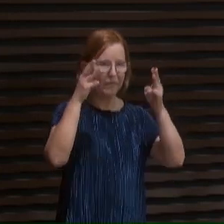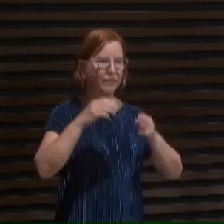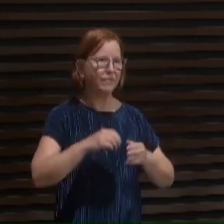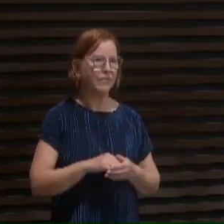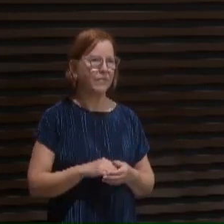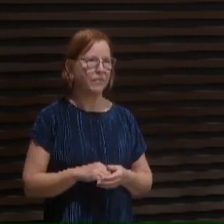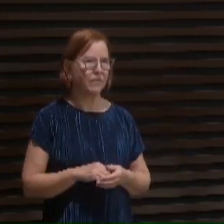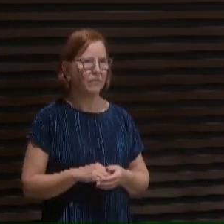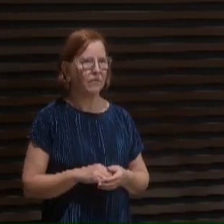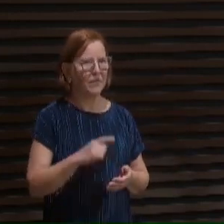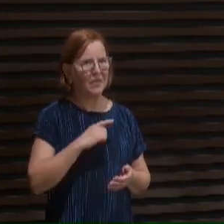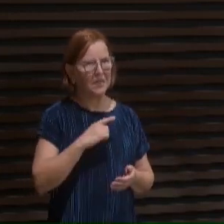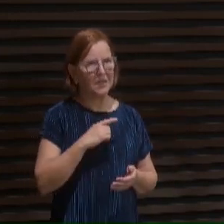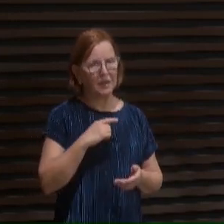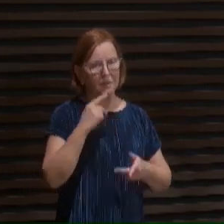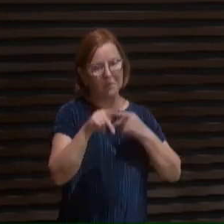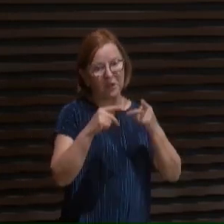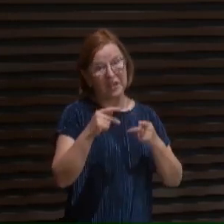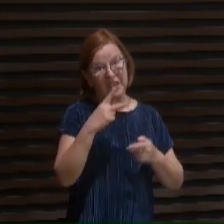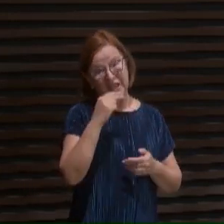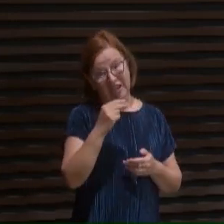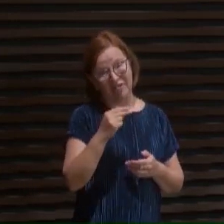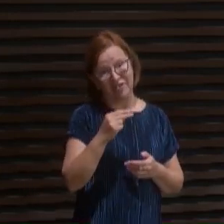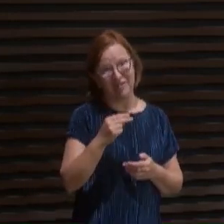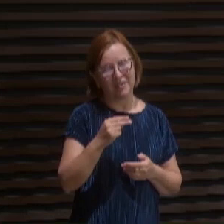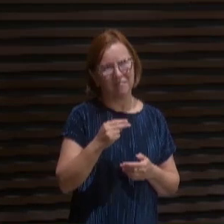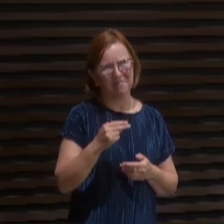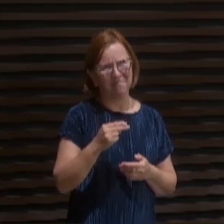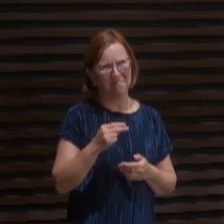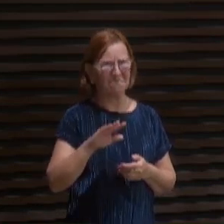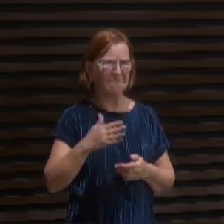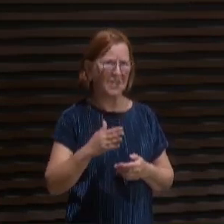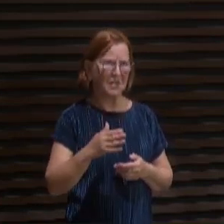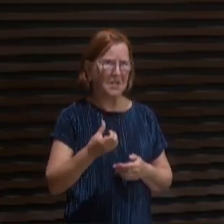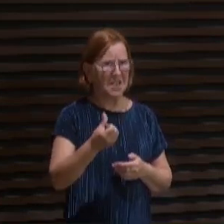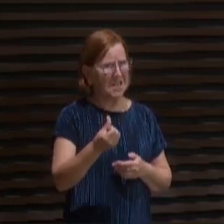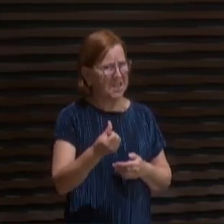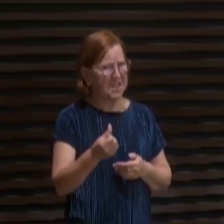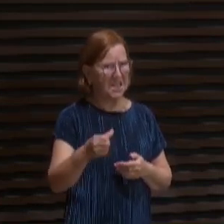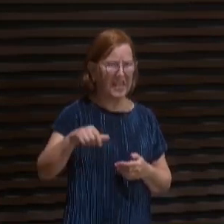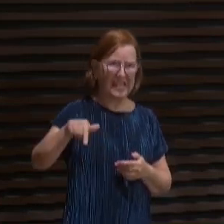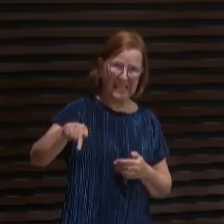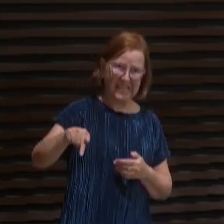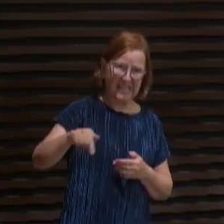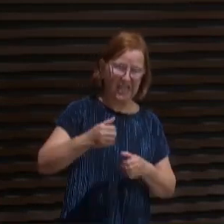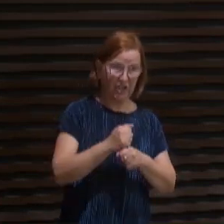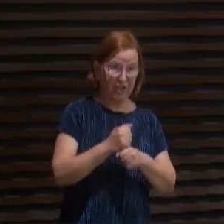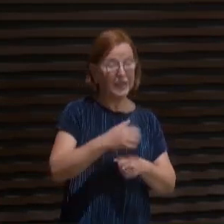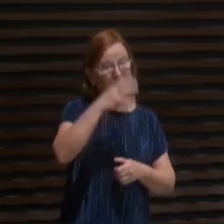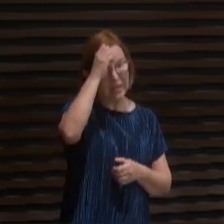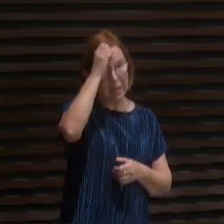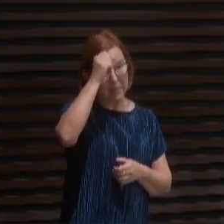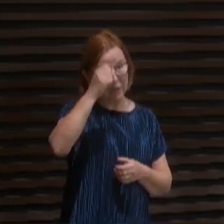Moisés. Outros acham que ele ficou um pouco mais, 6 anos, 7 anos. Ele aprendeu um pouco da cultura, porque quando ele